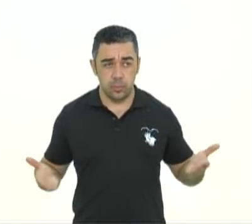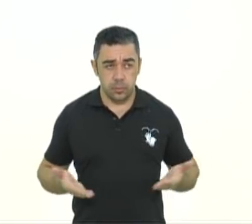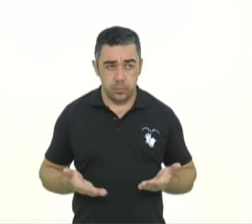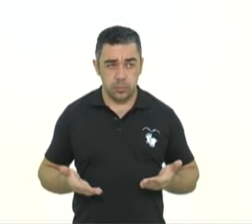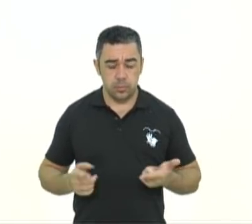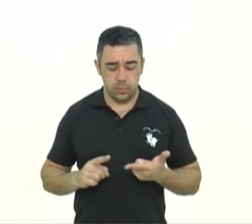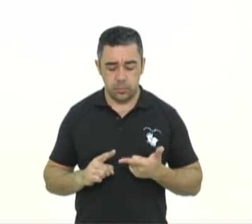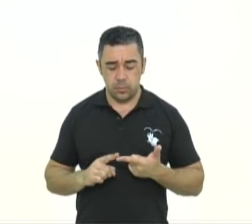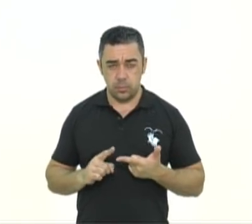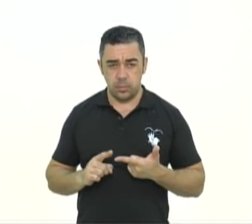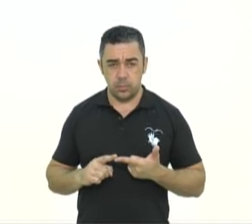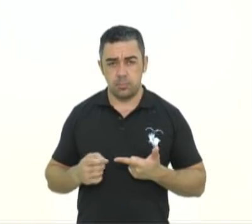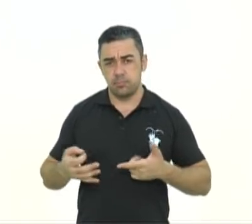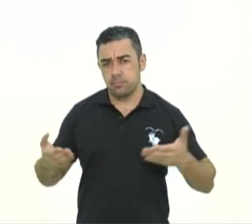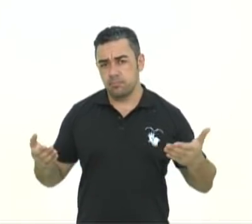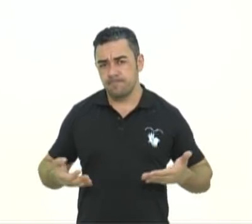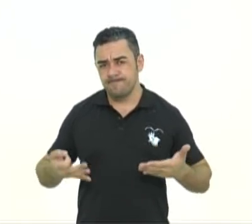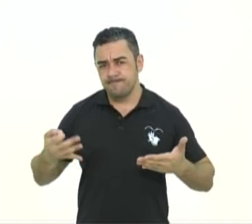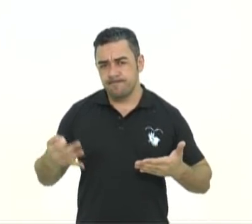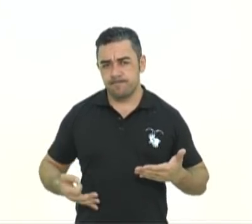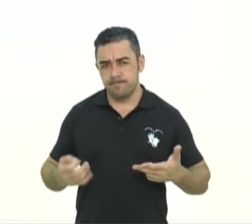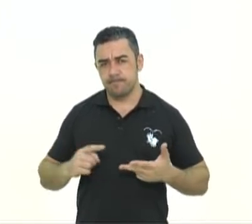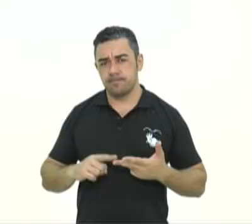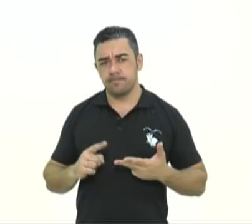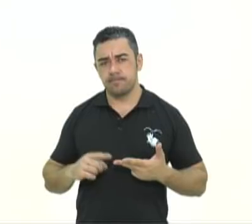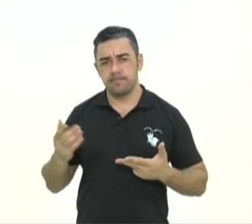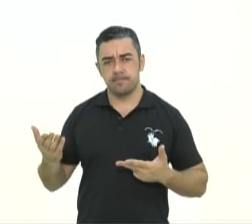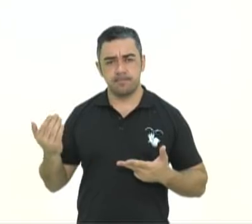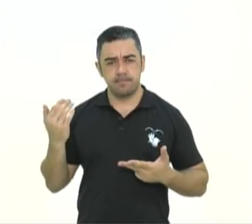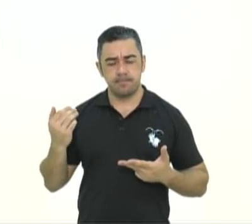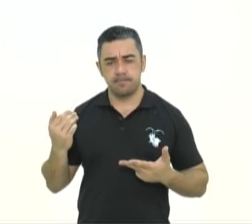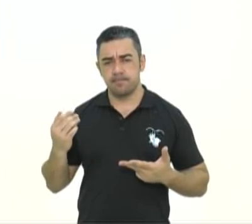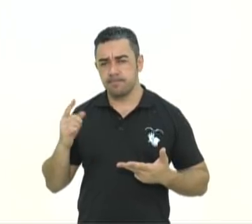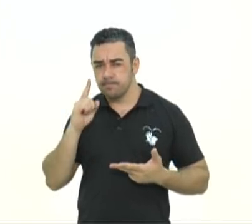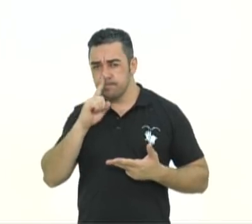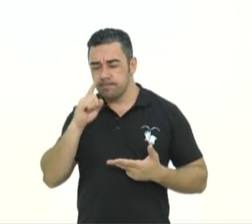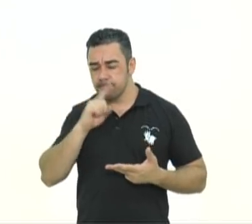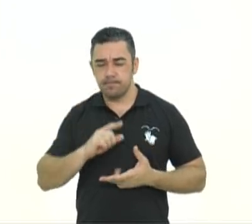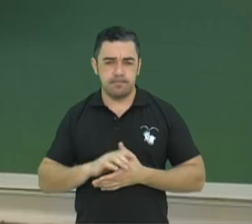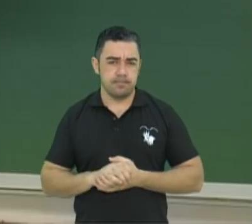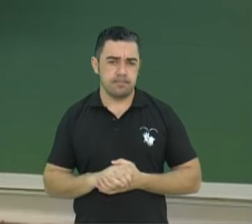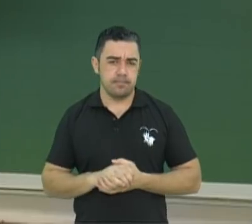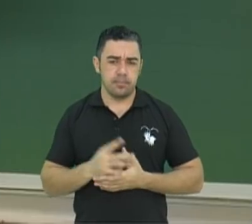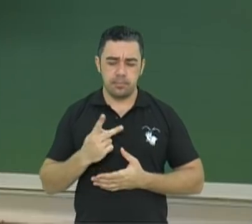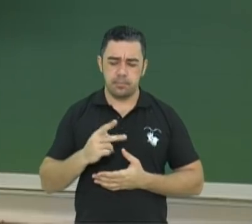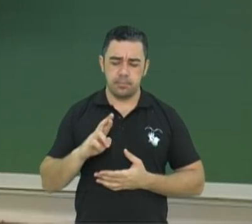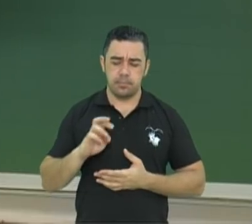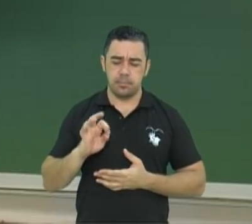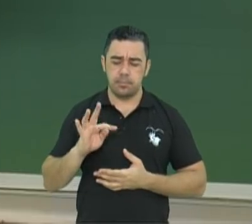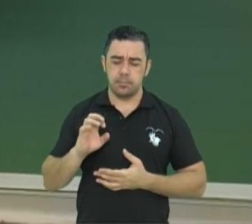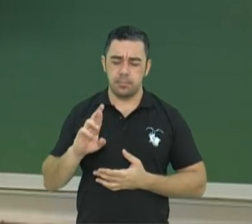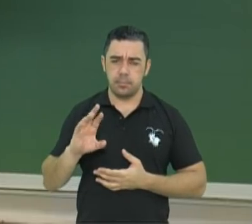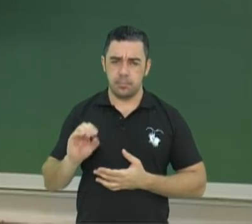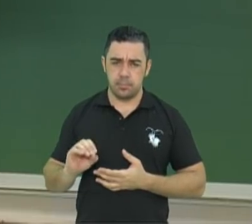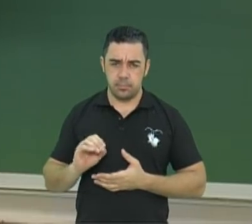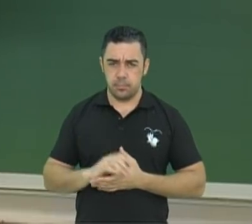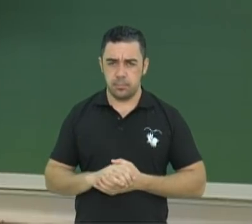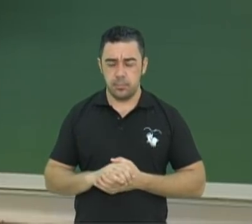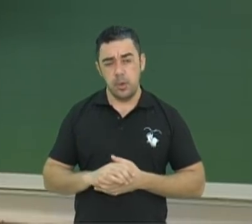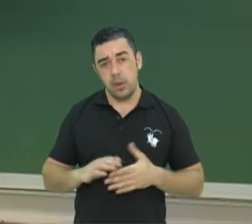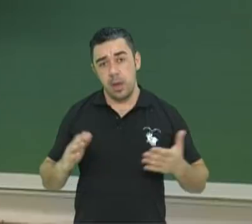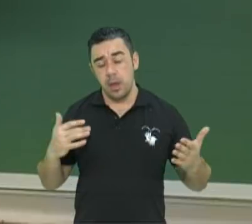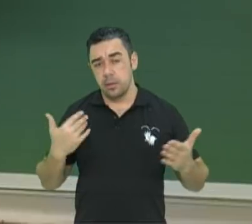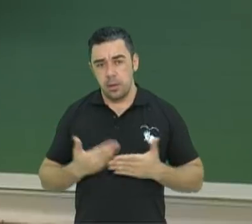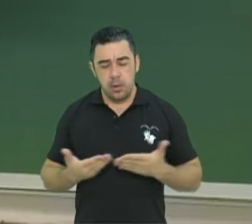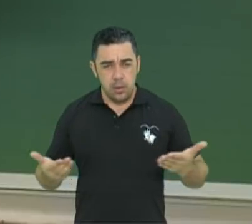o pretérito perfeito e o pretérito imperfeito. É? Lembro até hoje, um dia, numa sala de